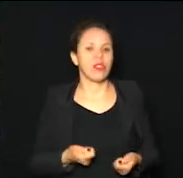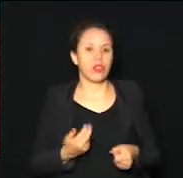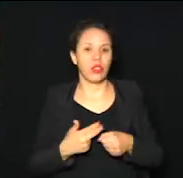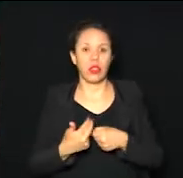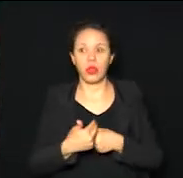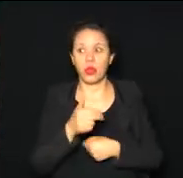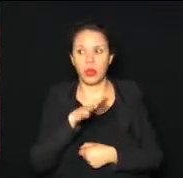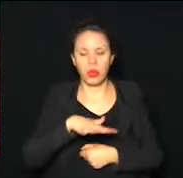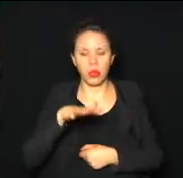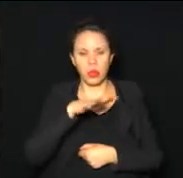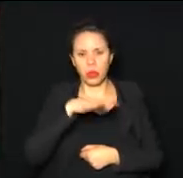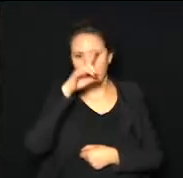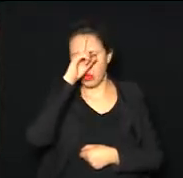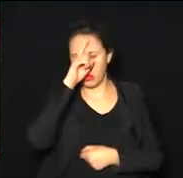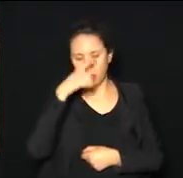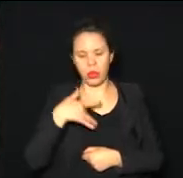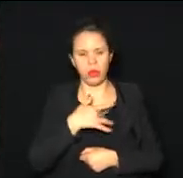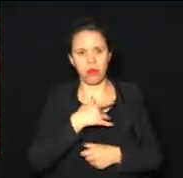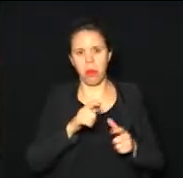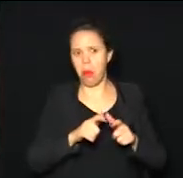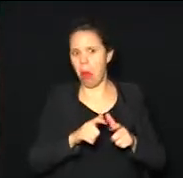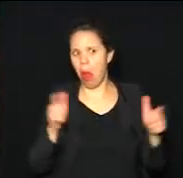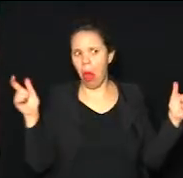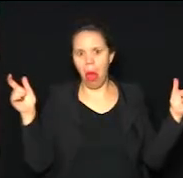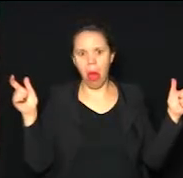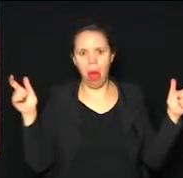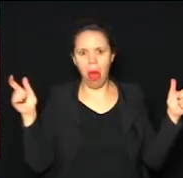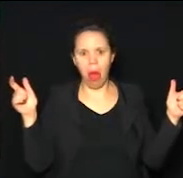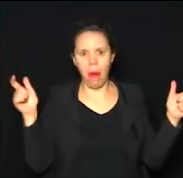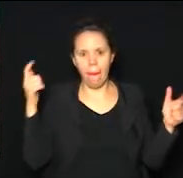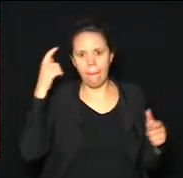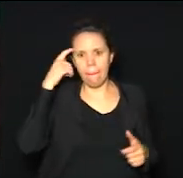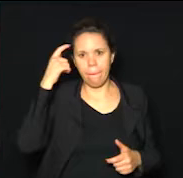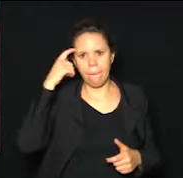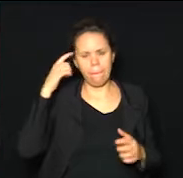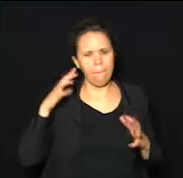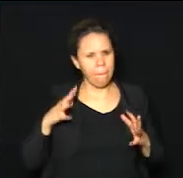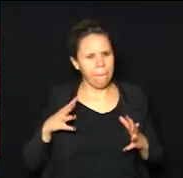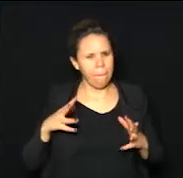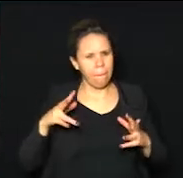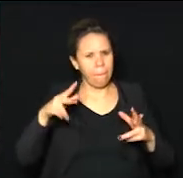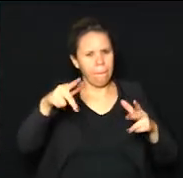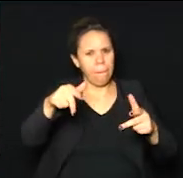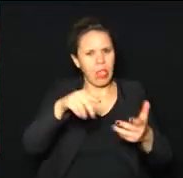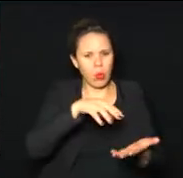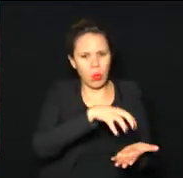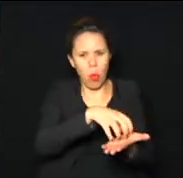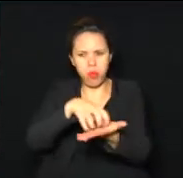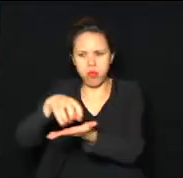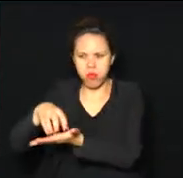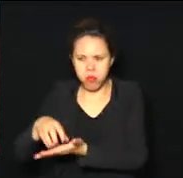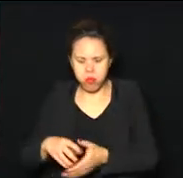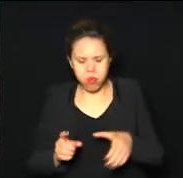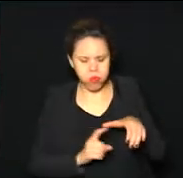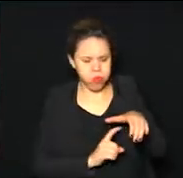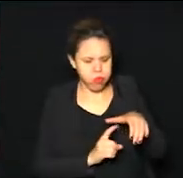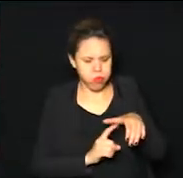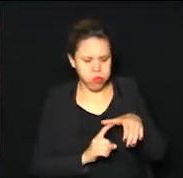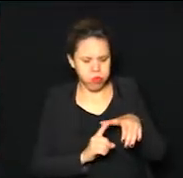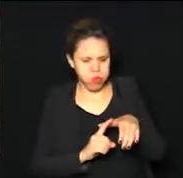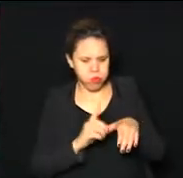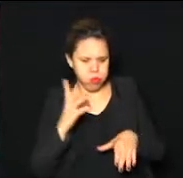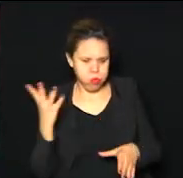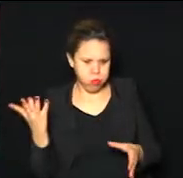Unicamp, maior ainda quando nós pensamos em todos os centros que o compõem,